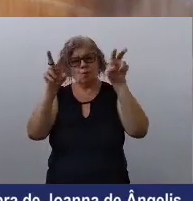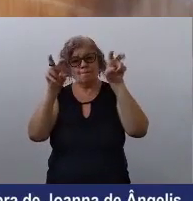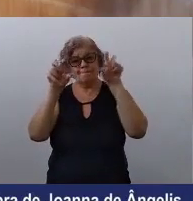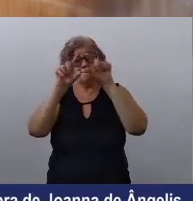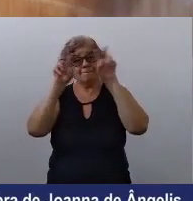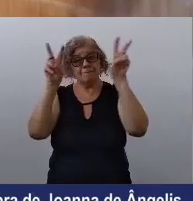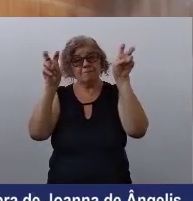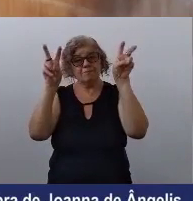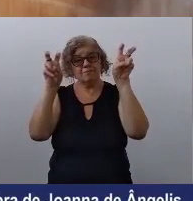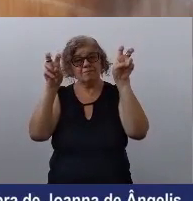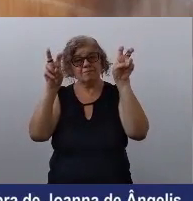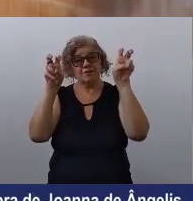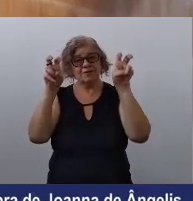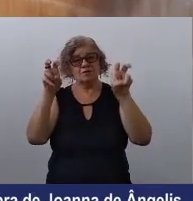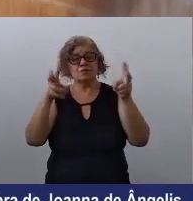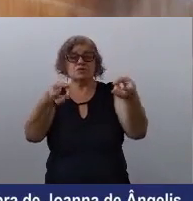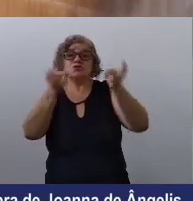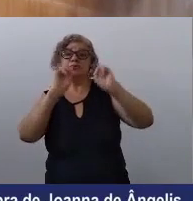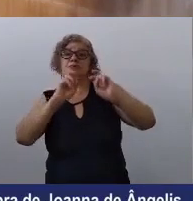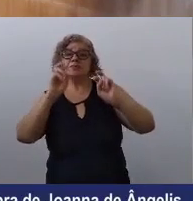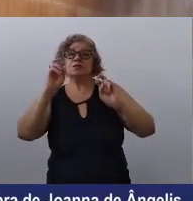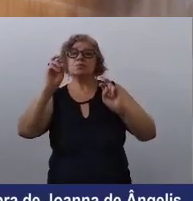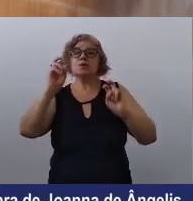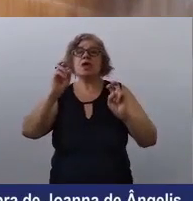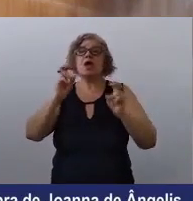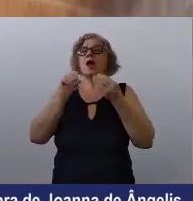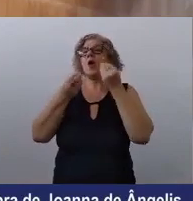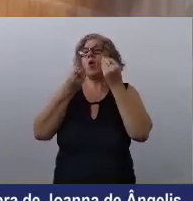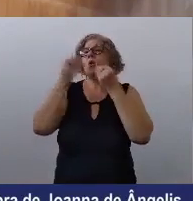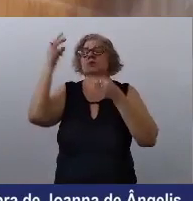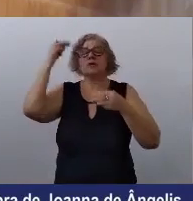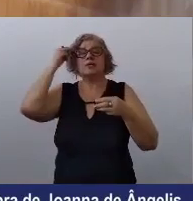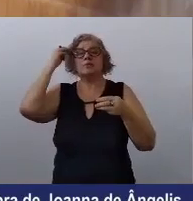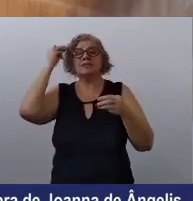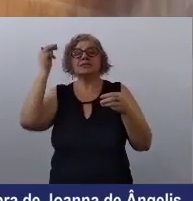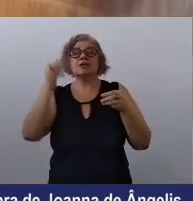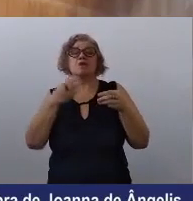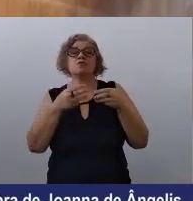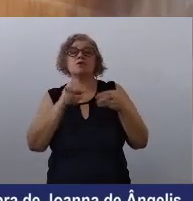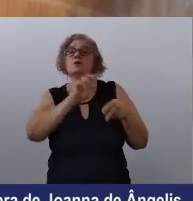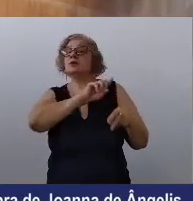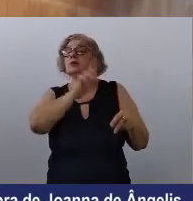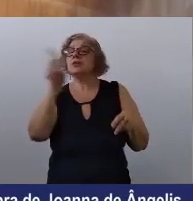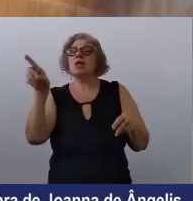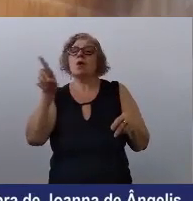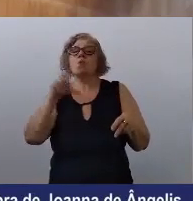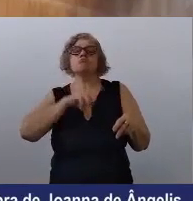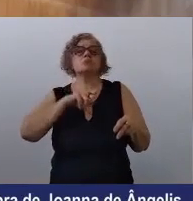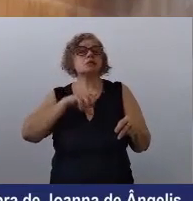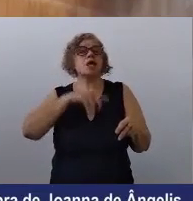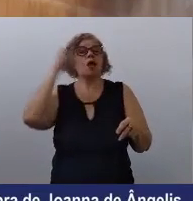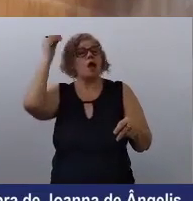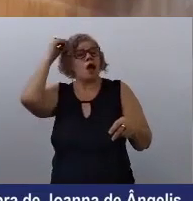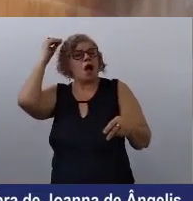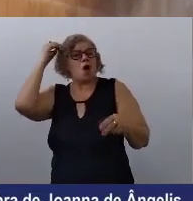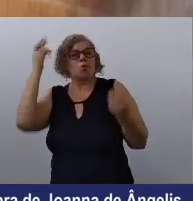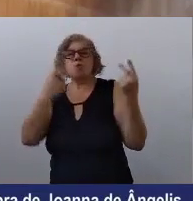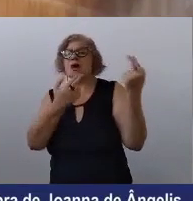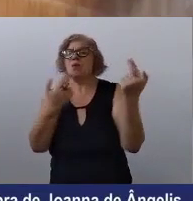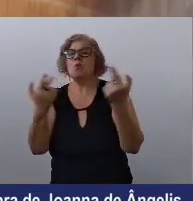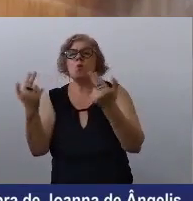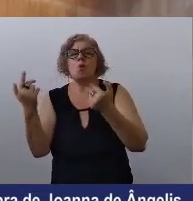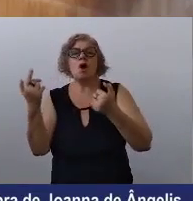a expressão do seu pensamento. Ela diz assim, num determinado trecho: não tem alma racional como os